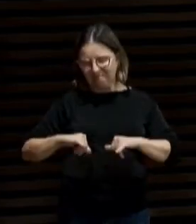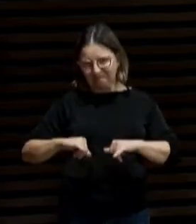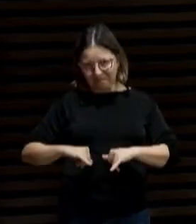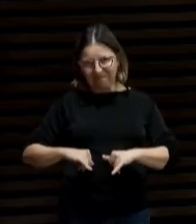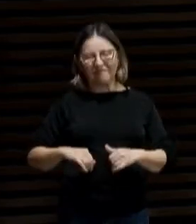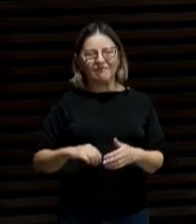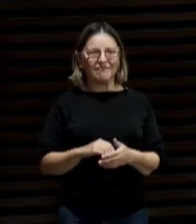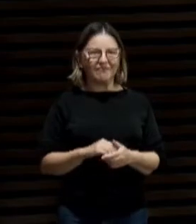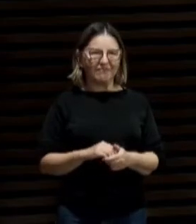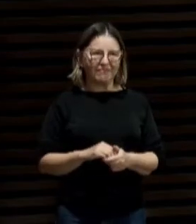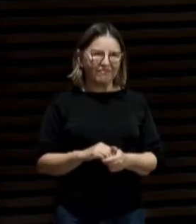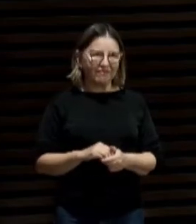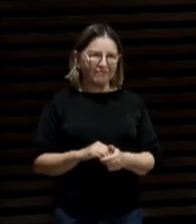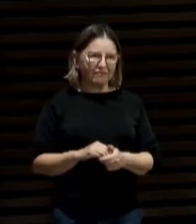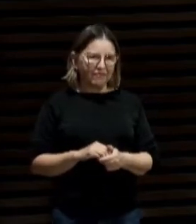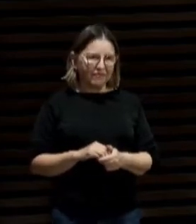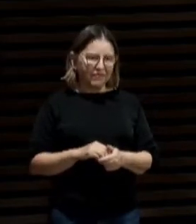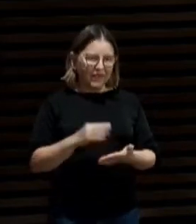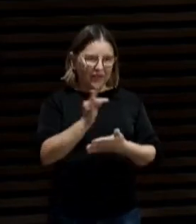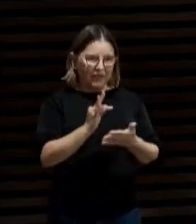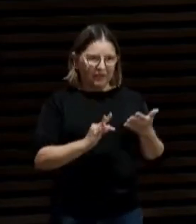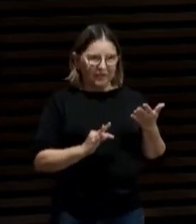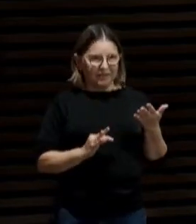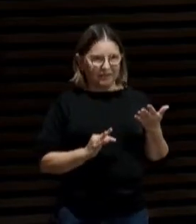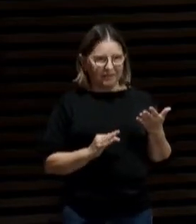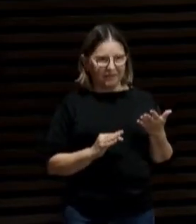sofrer. É o texto que está